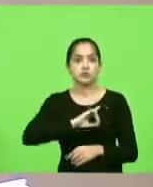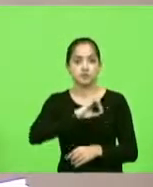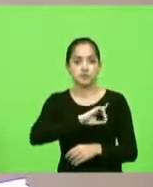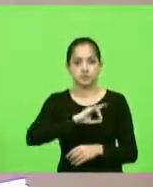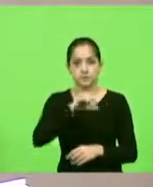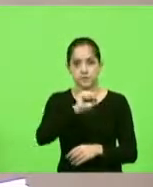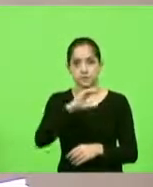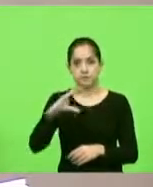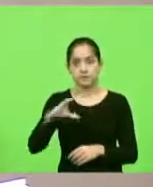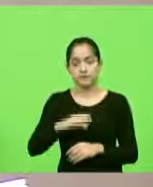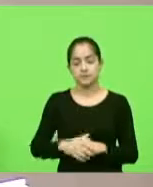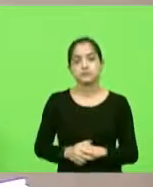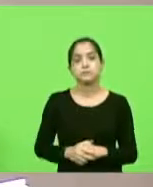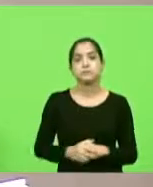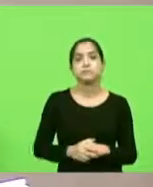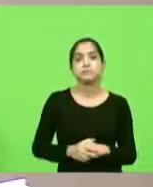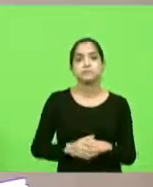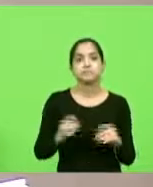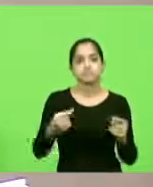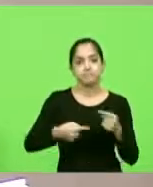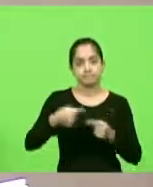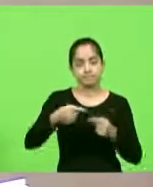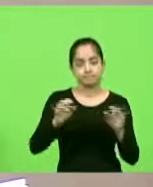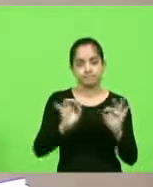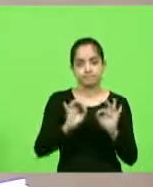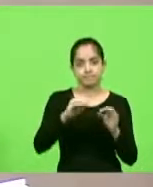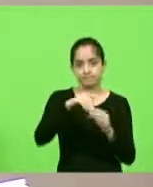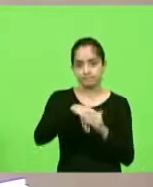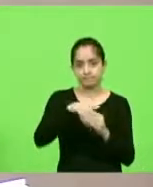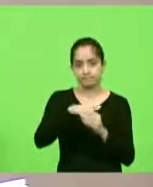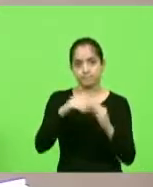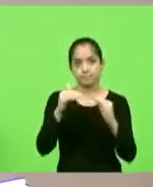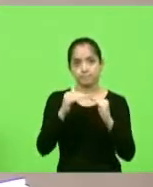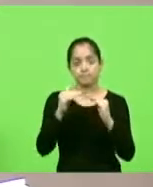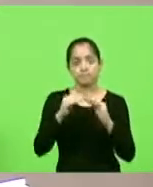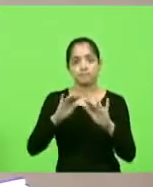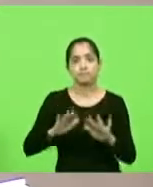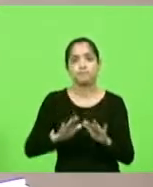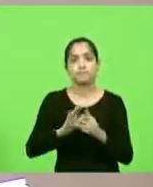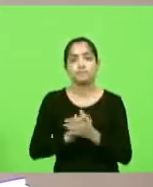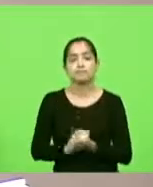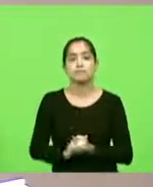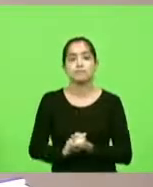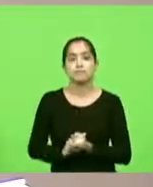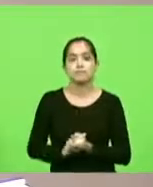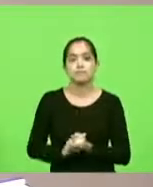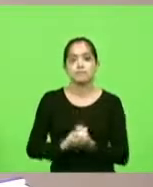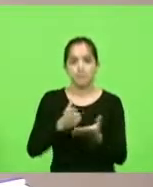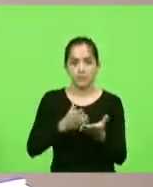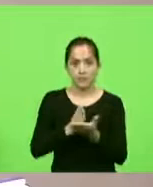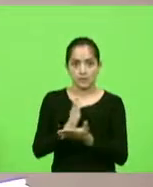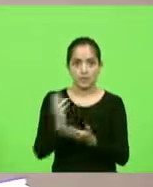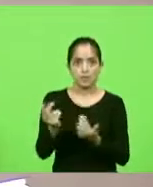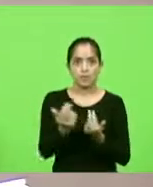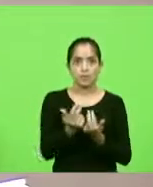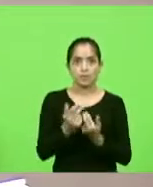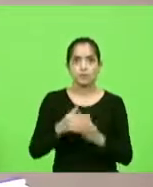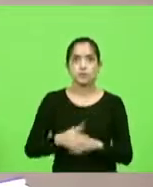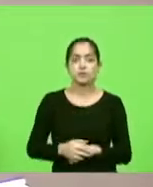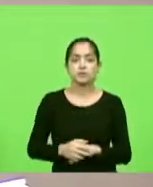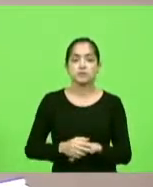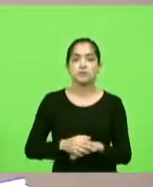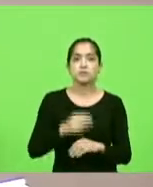discussão. Não havendo quem queira discutir, em votação. Deputados que aprovam, permaneçam como se encontram. Aprovado por unanimidade.